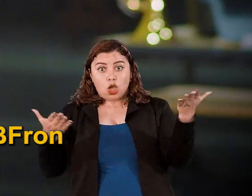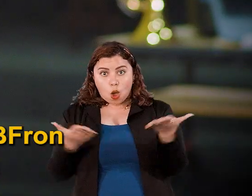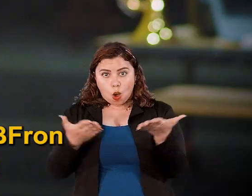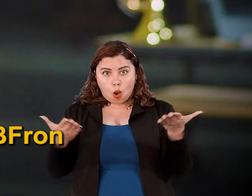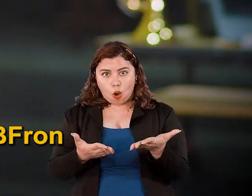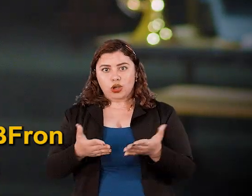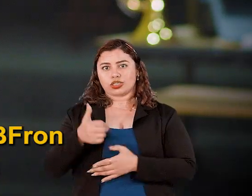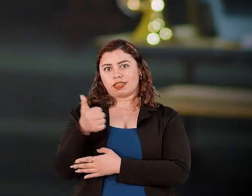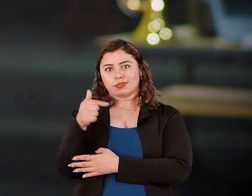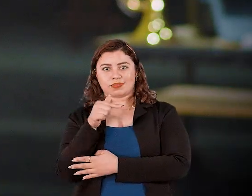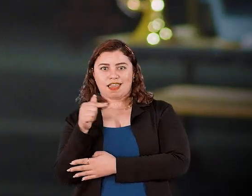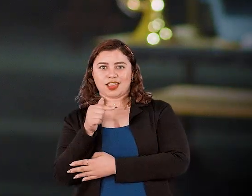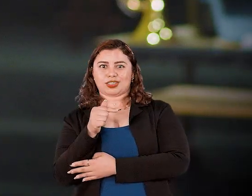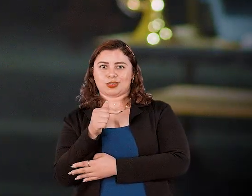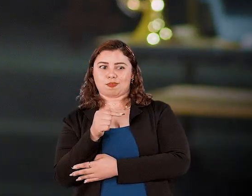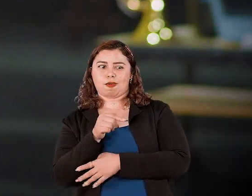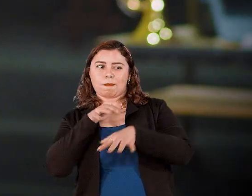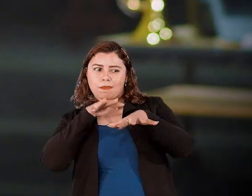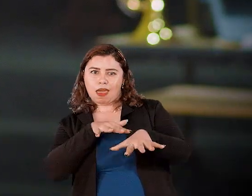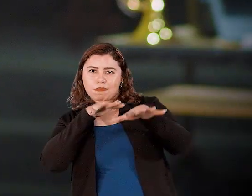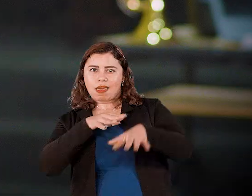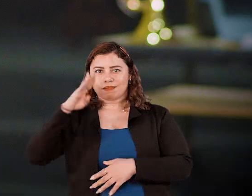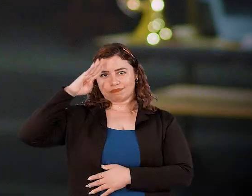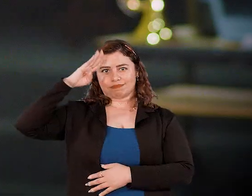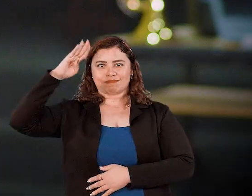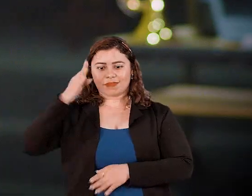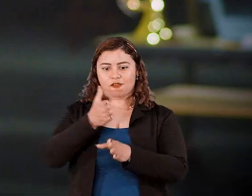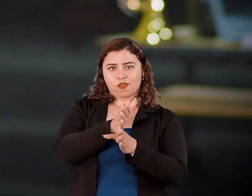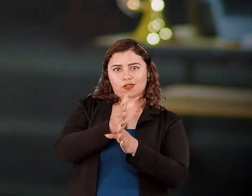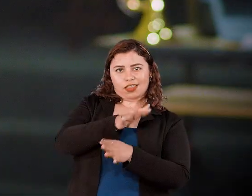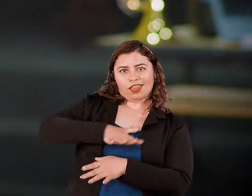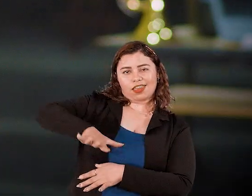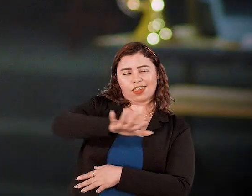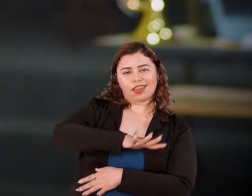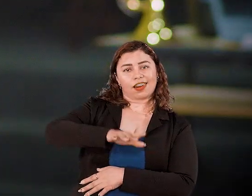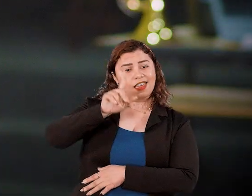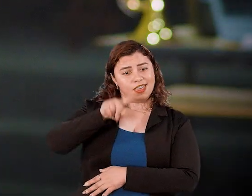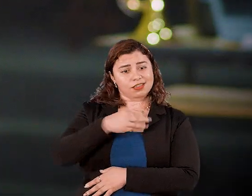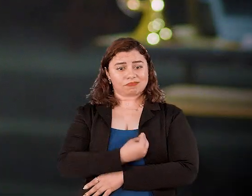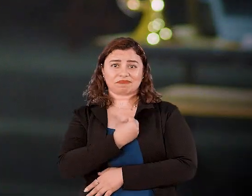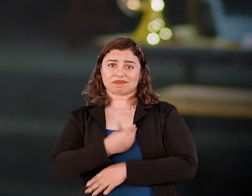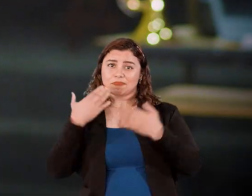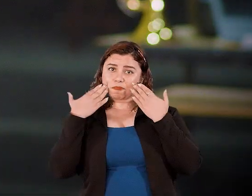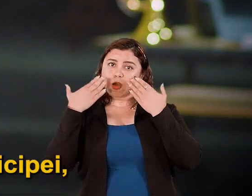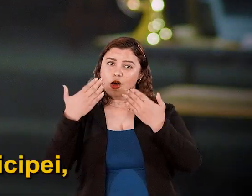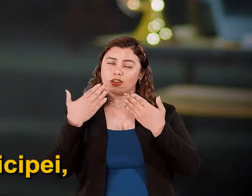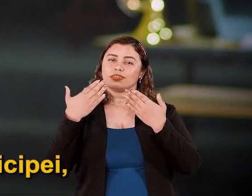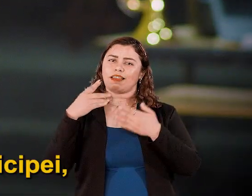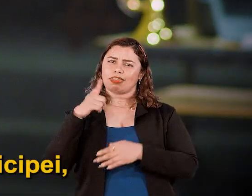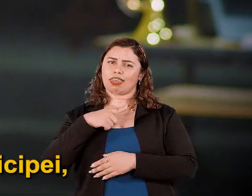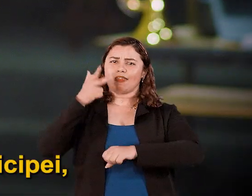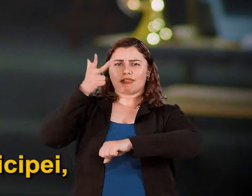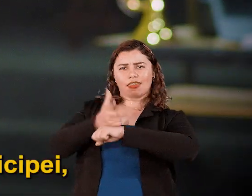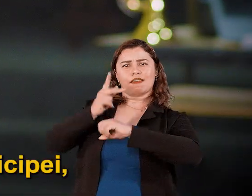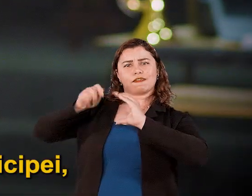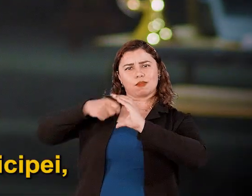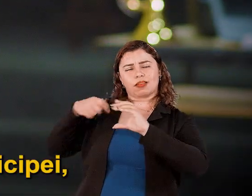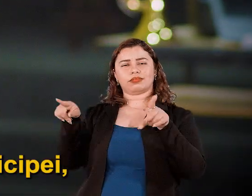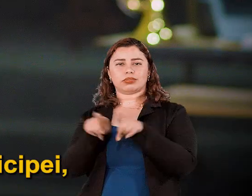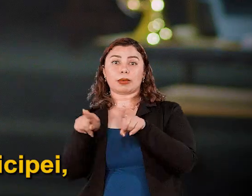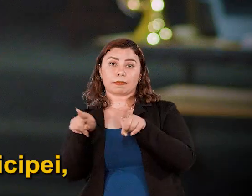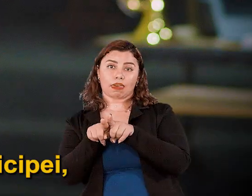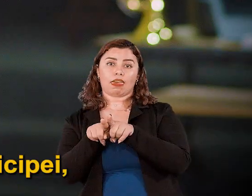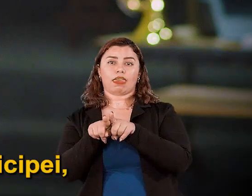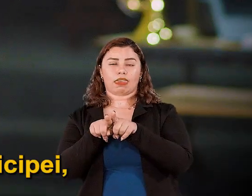BEFRON, que é o Batalhão de Fronteira, e que tudo isso faz parte e que retrata isso aí. Houve até uma